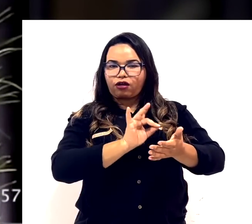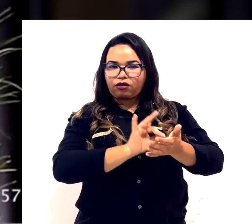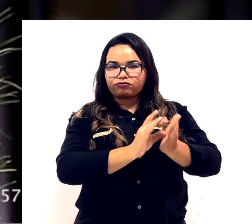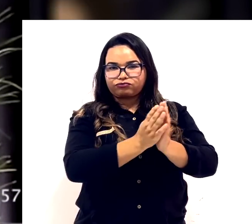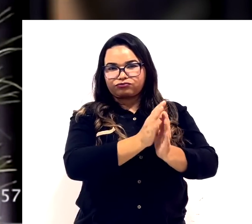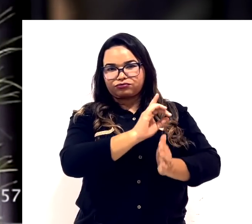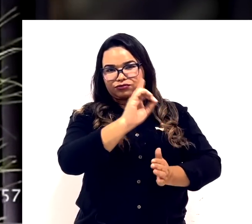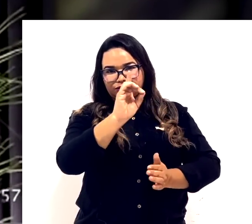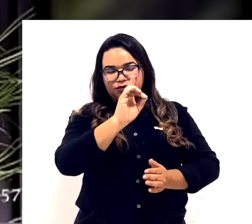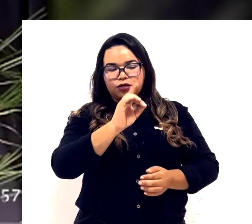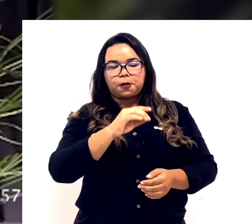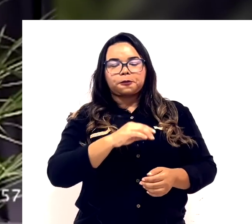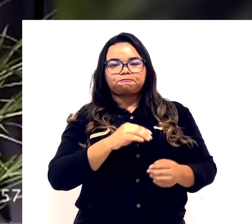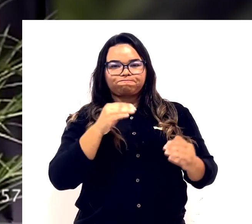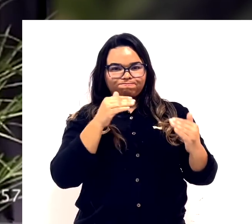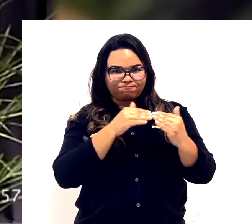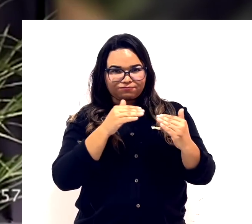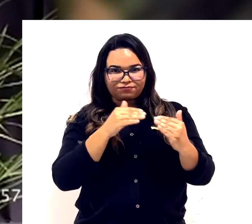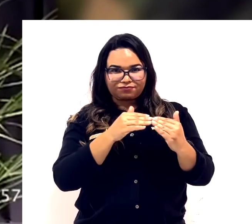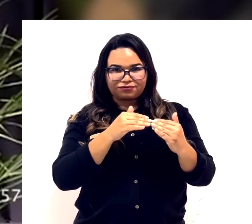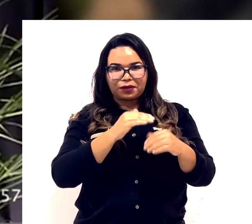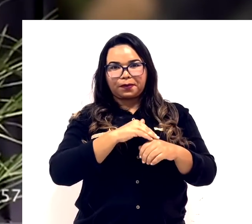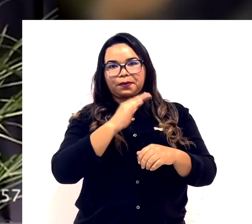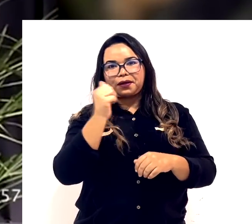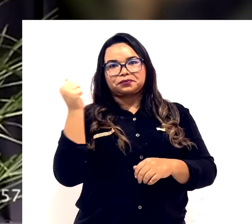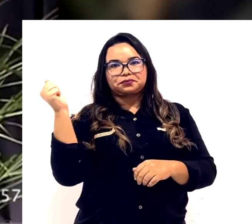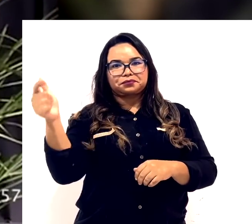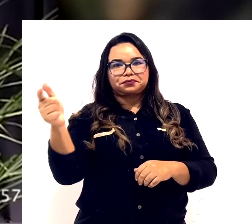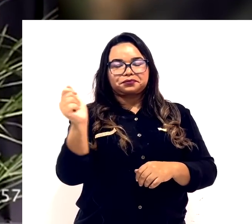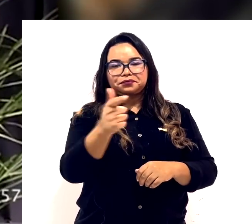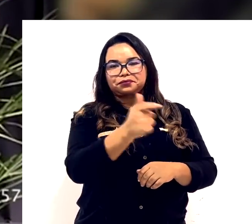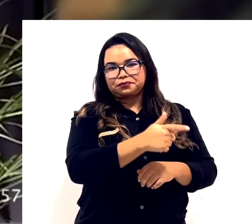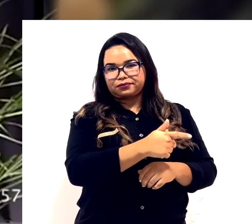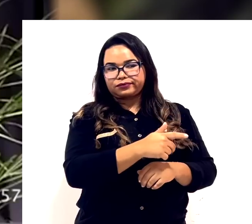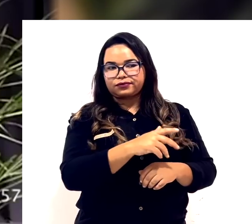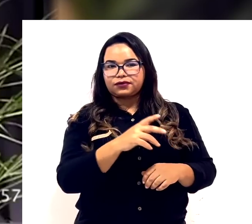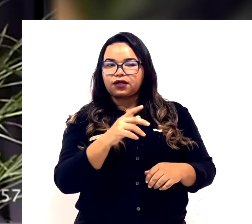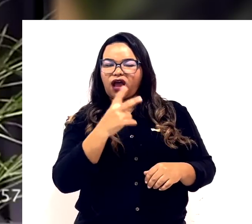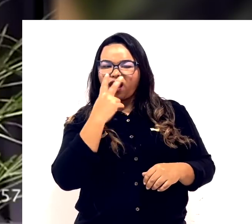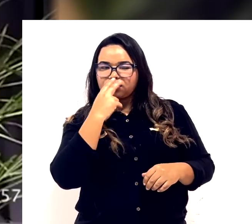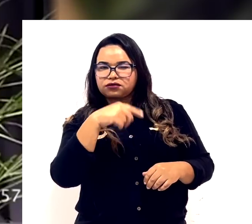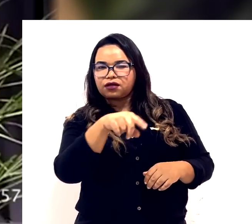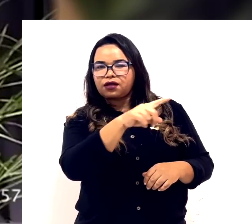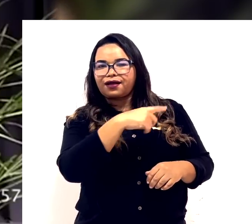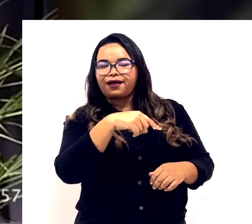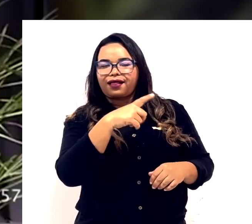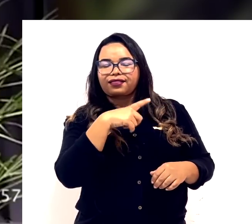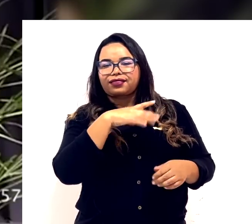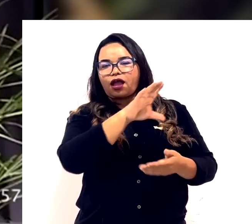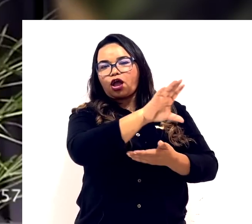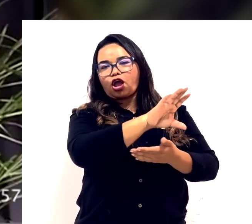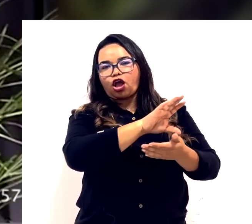outro. E é possível que eles tivessem um cristianismo derivado diretamente da fonte original.